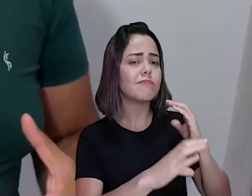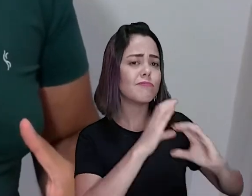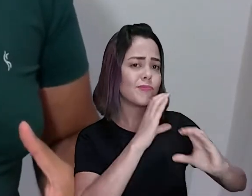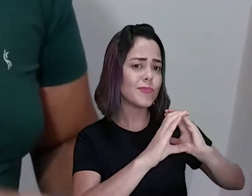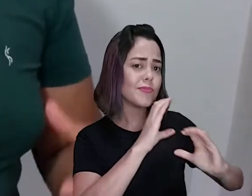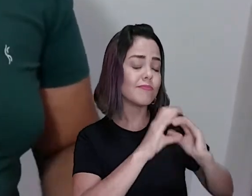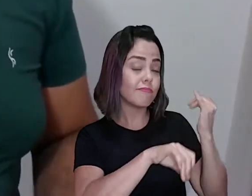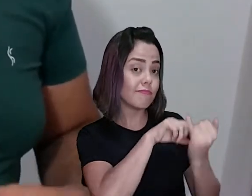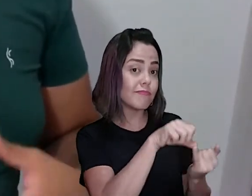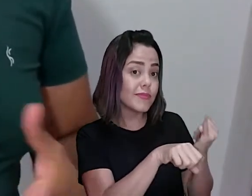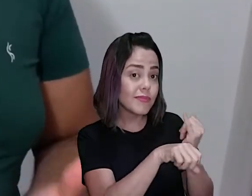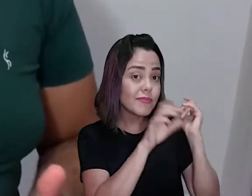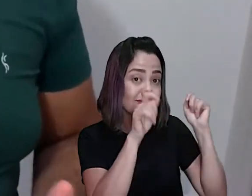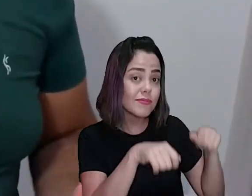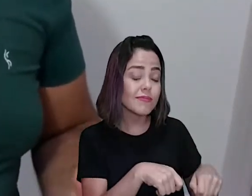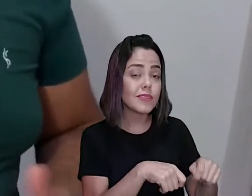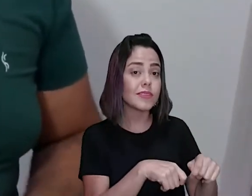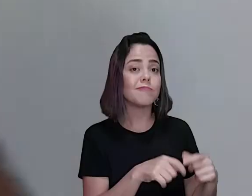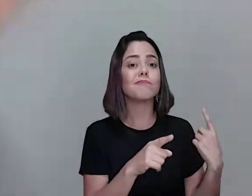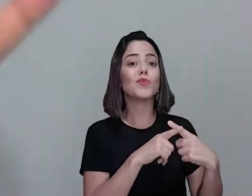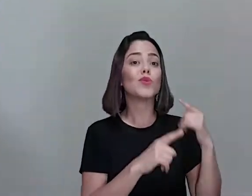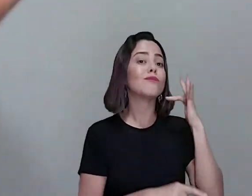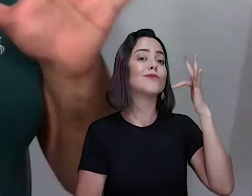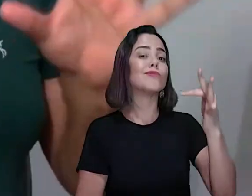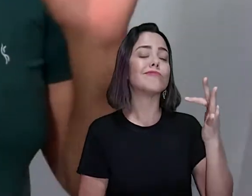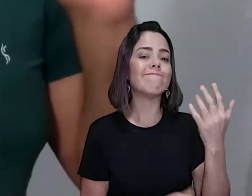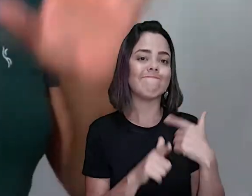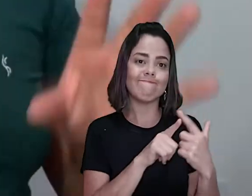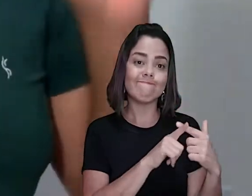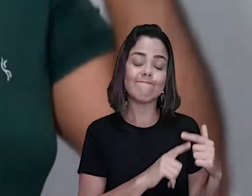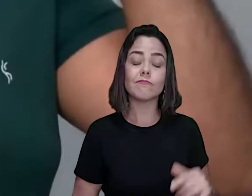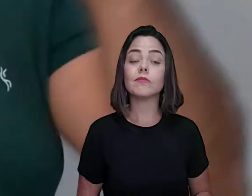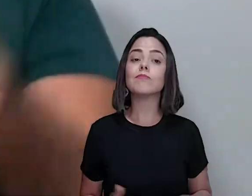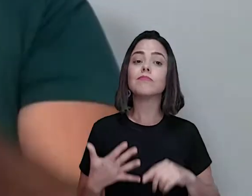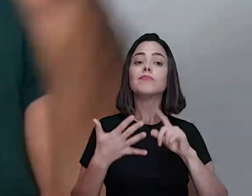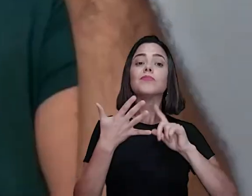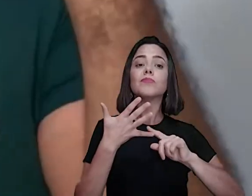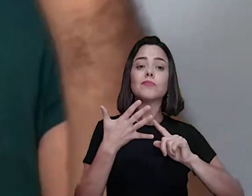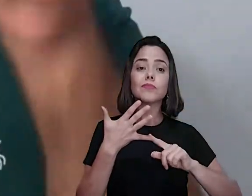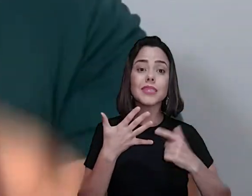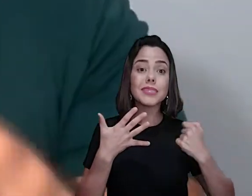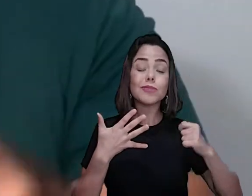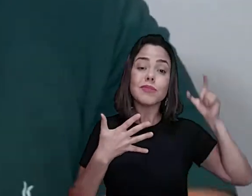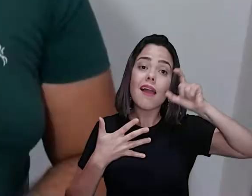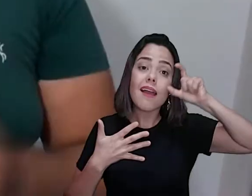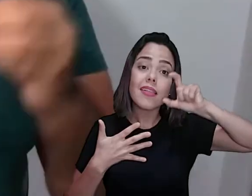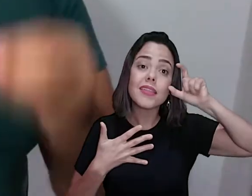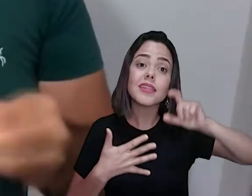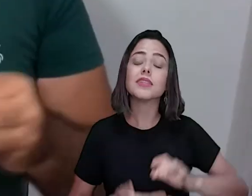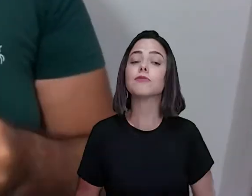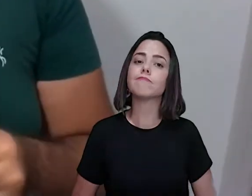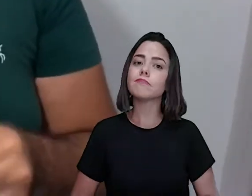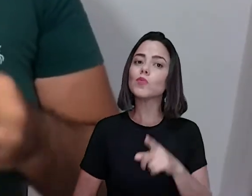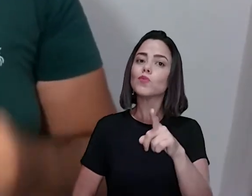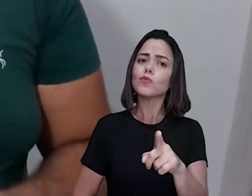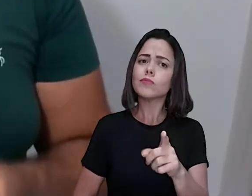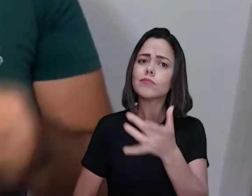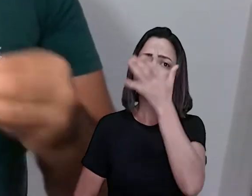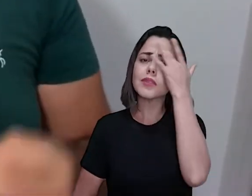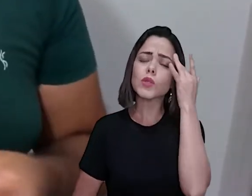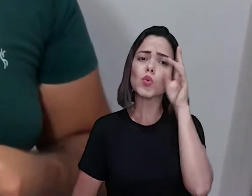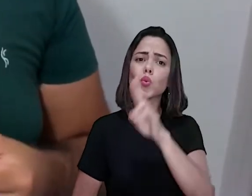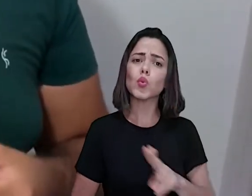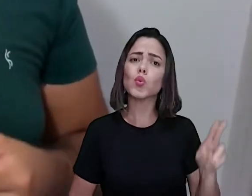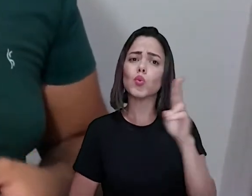esses sistemas para não sofrer no futuro. Quinto ponto que você precisa se atentar. Você é uma pessoa que